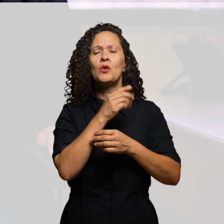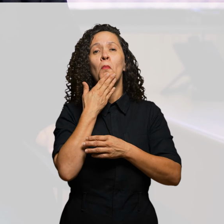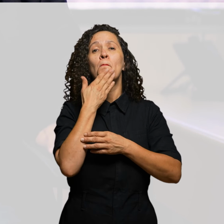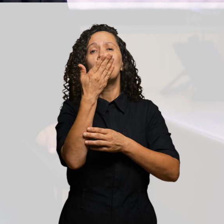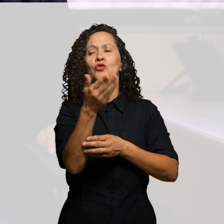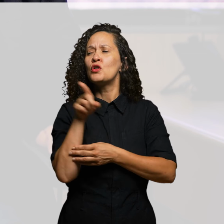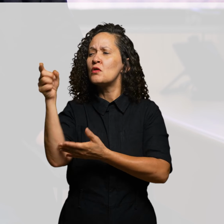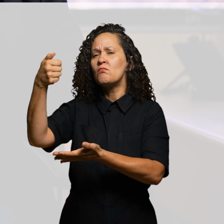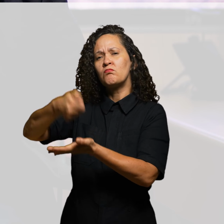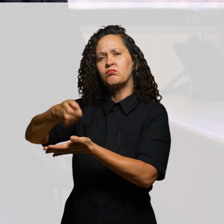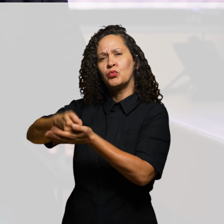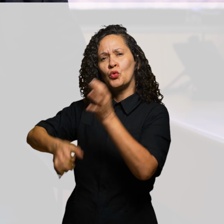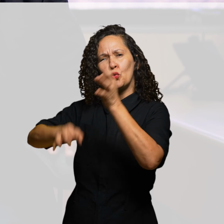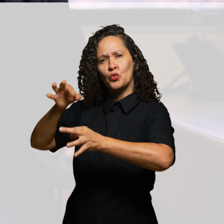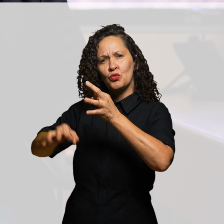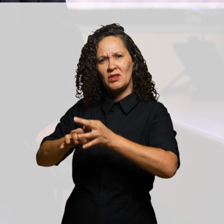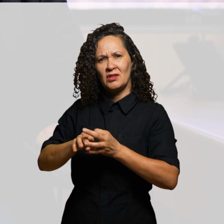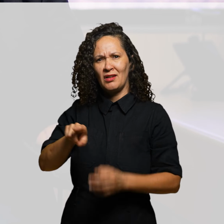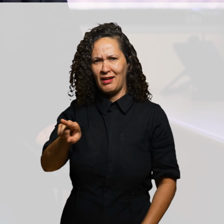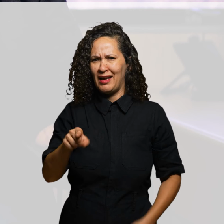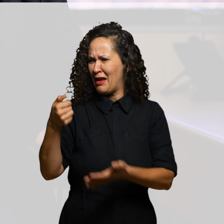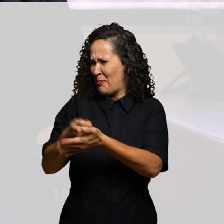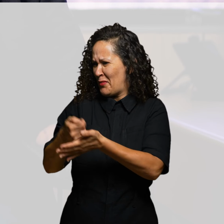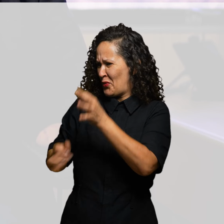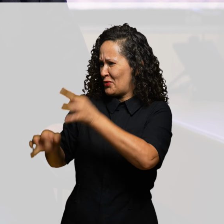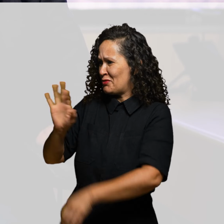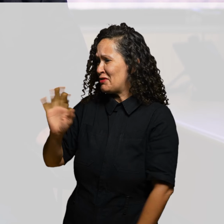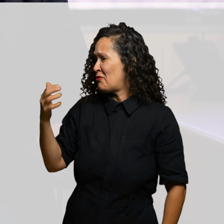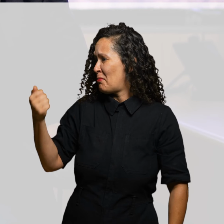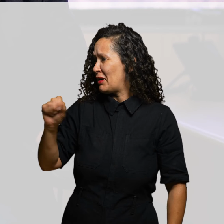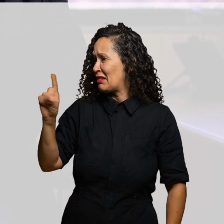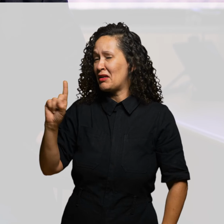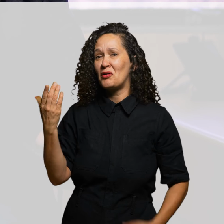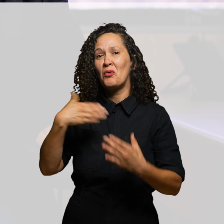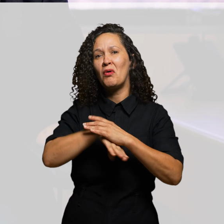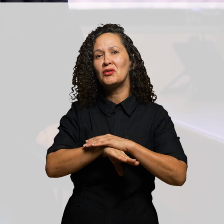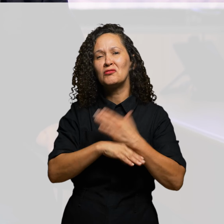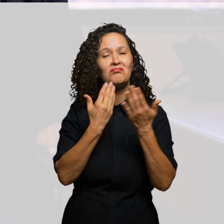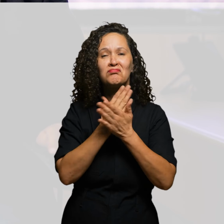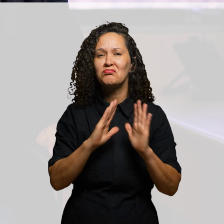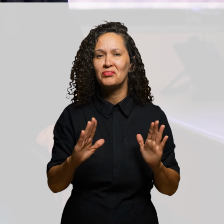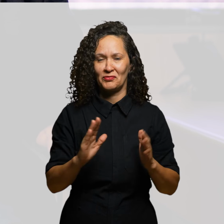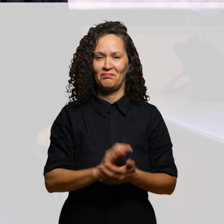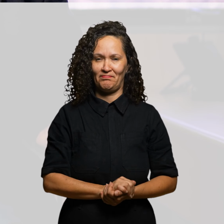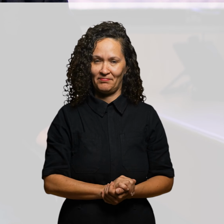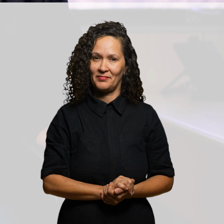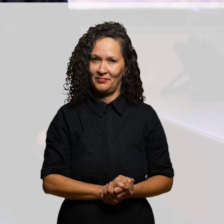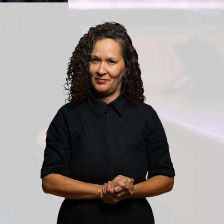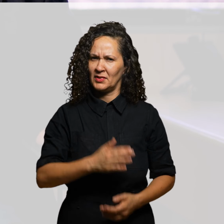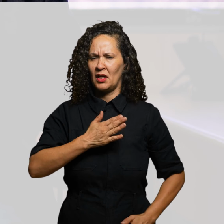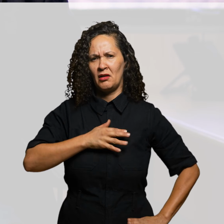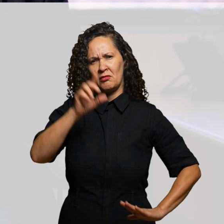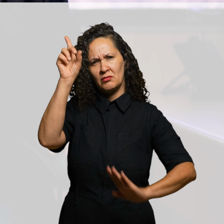ele fosse punido. O tribunal entendeu que não era a casa de punição, e arquivou o caso. Ao lado do